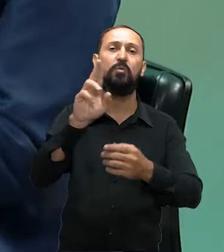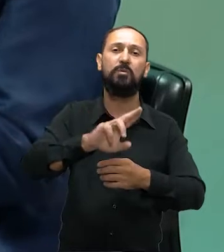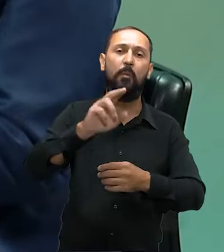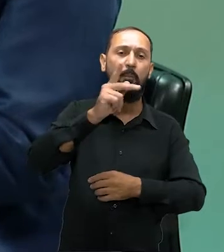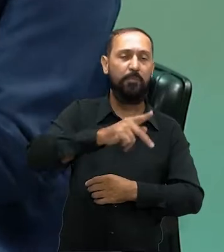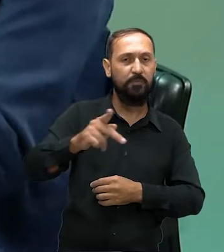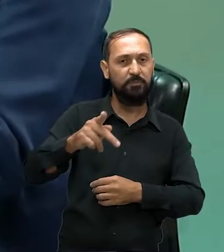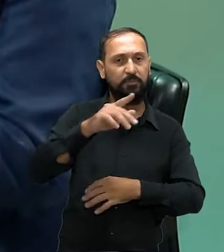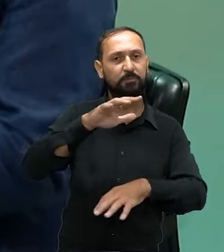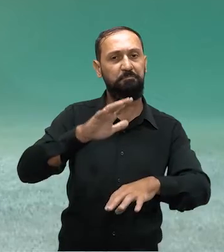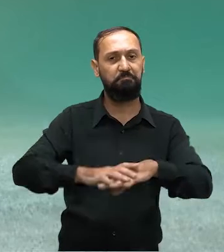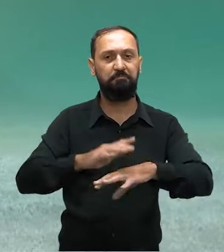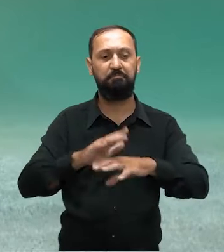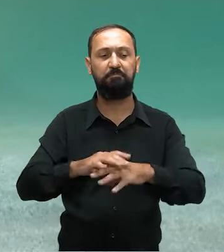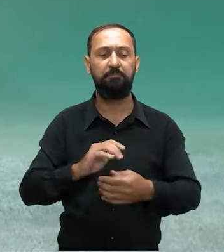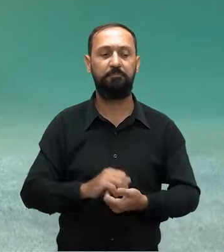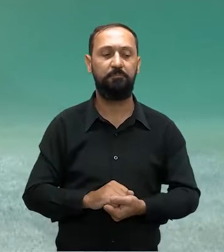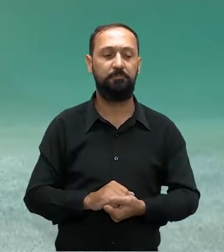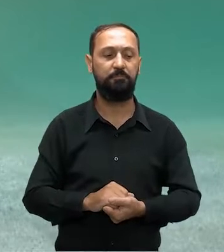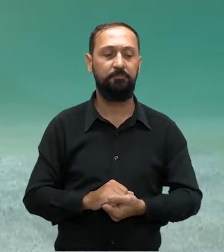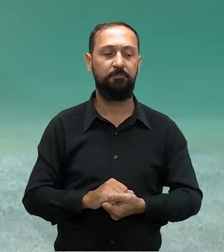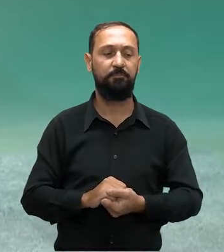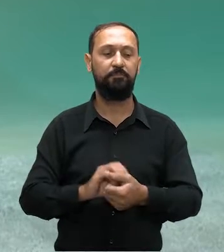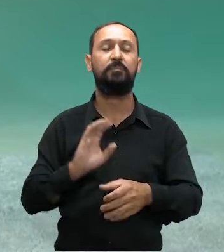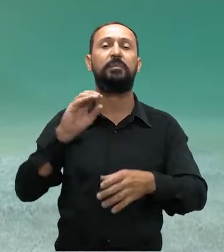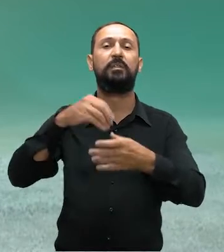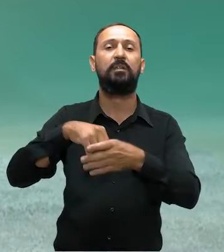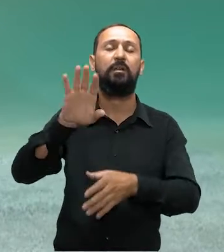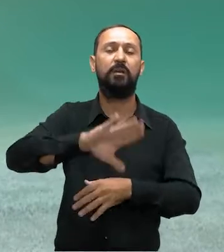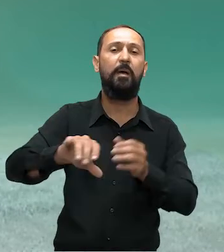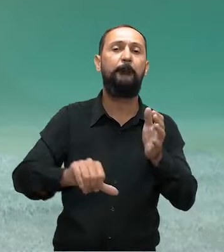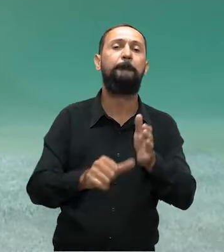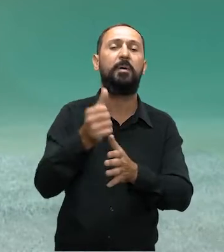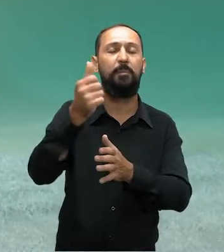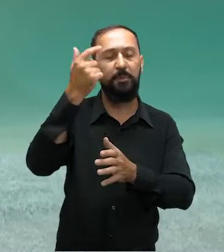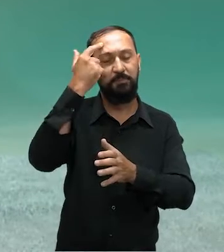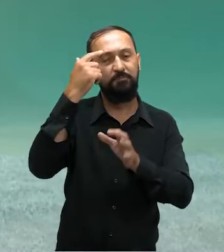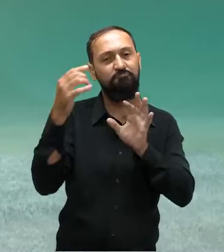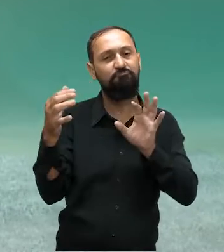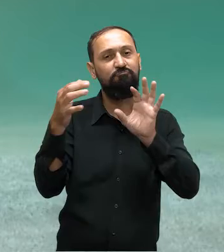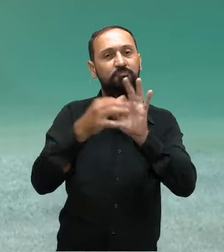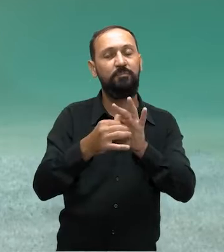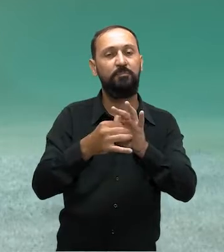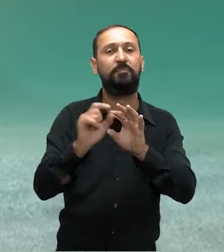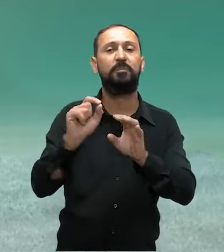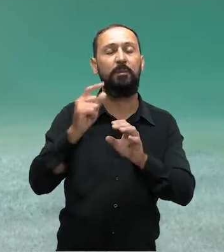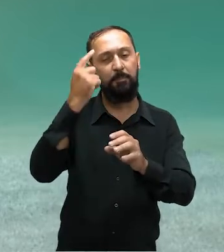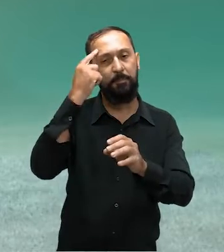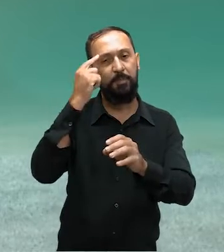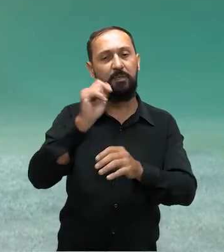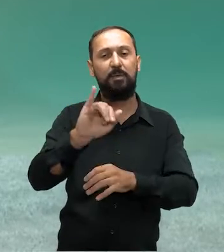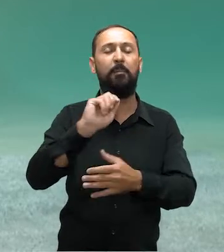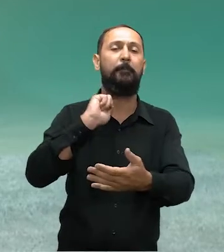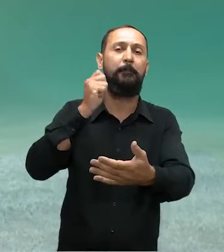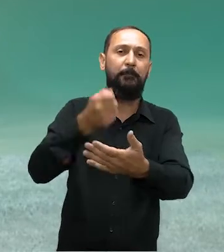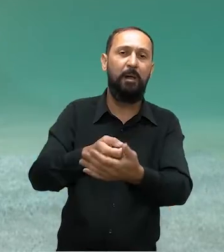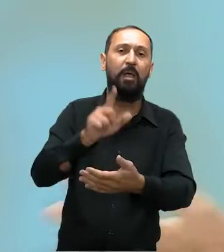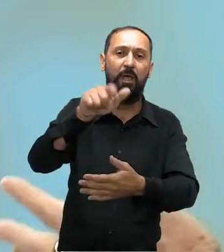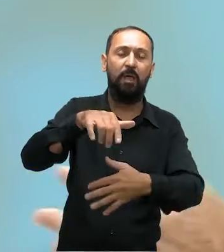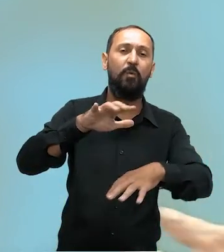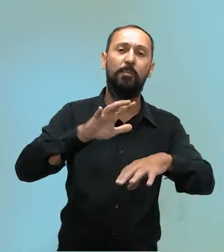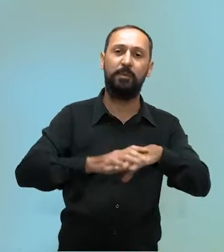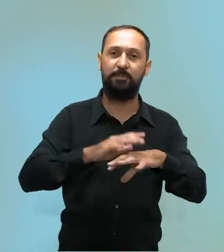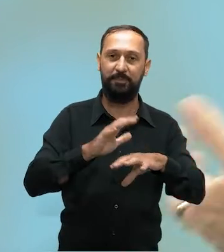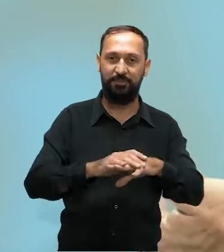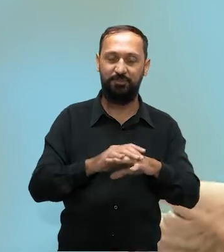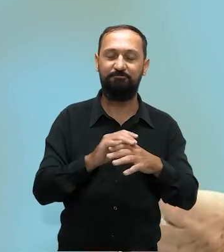consegue trabalhar o professor de matemática. Interessante. Né? Então, dentro desses é a primeira associação que a gente faz quando pensa em tributo, em pagar imposto,